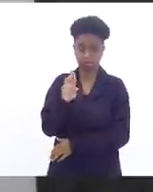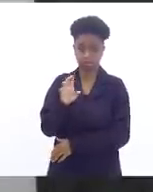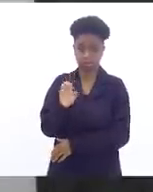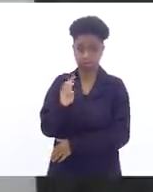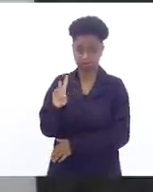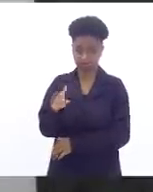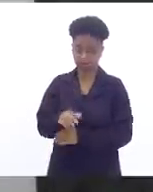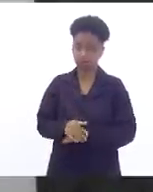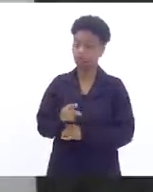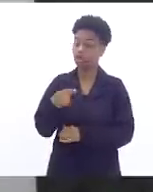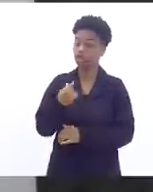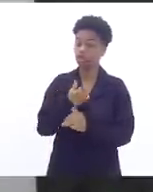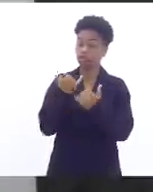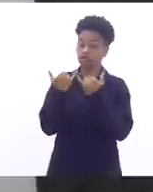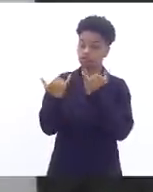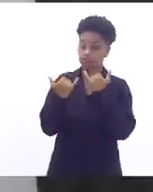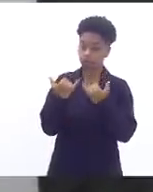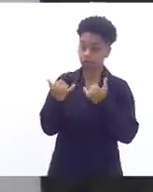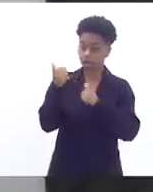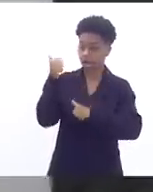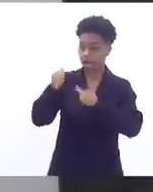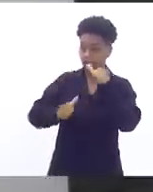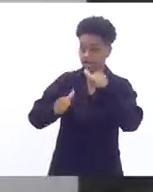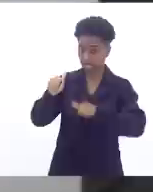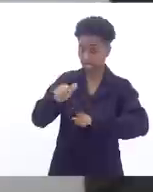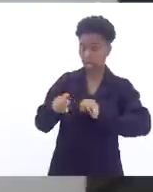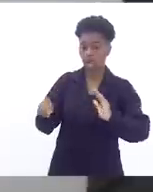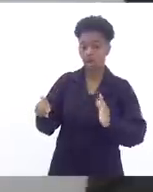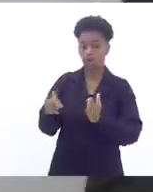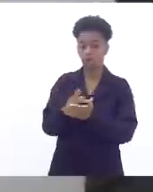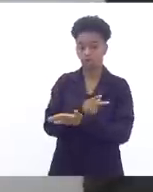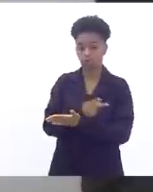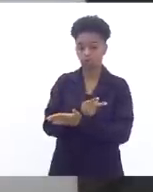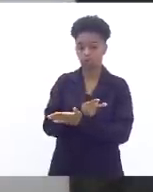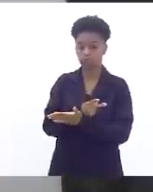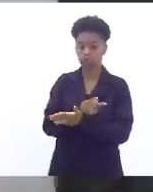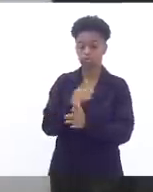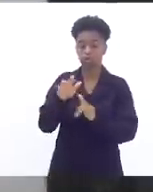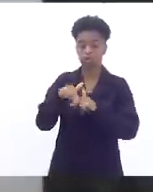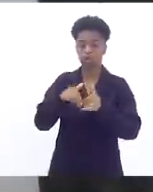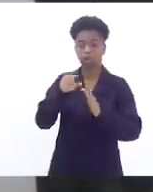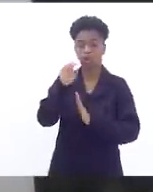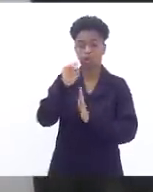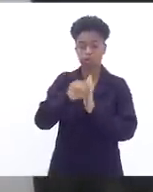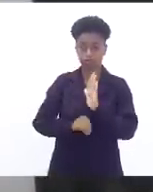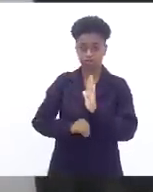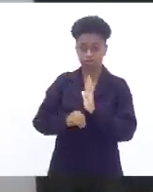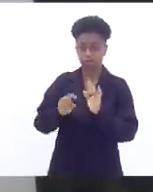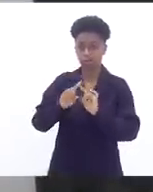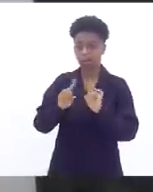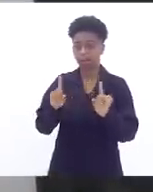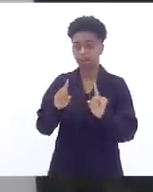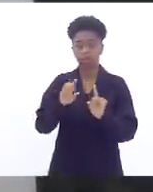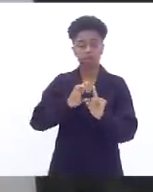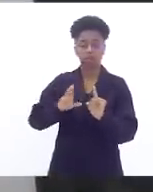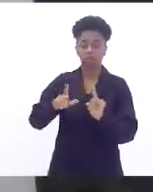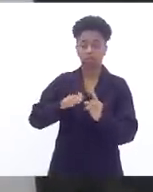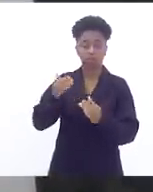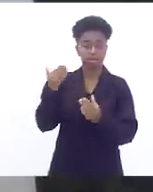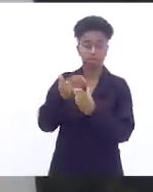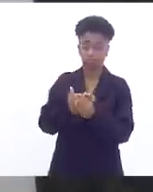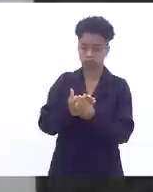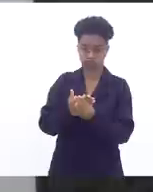informamos que as revisões estão sendo realizadas através de ofício e não trabalhadas via